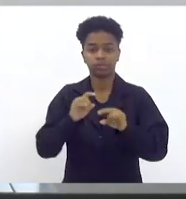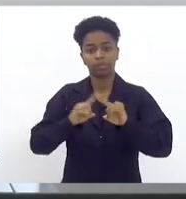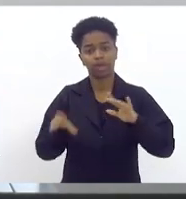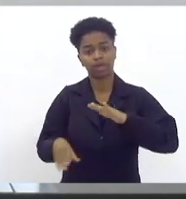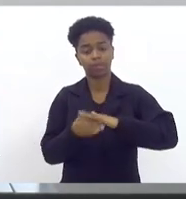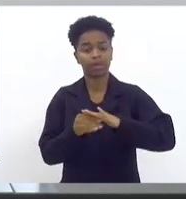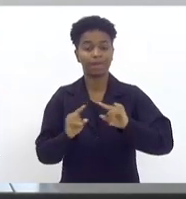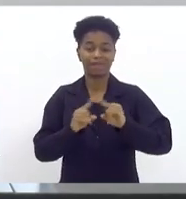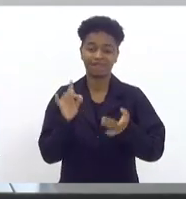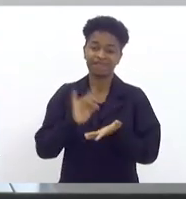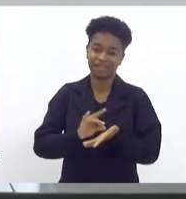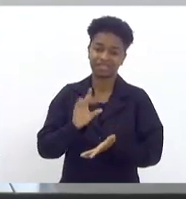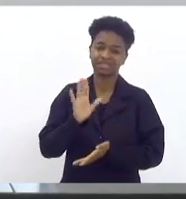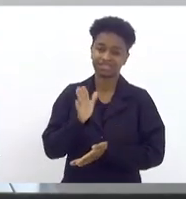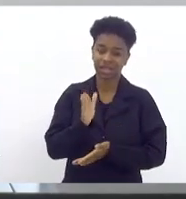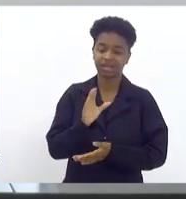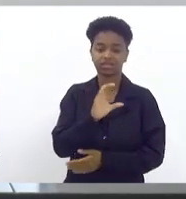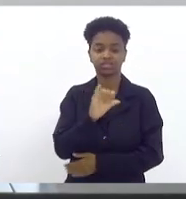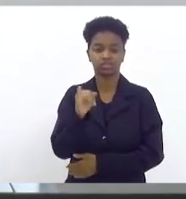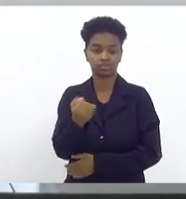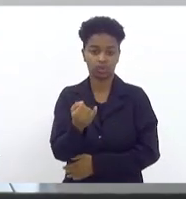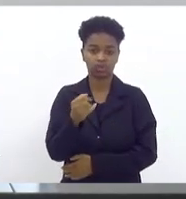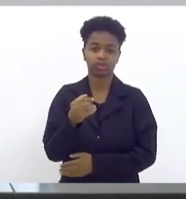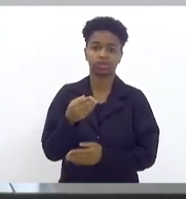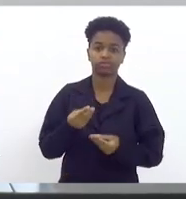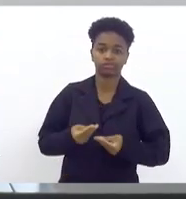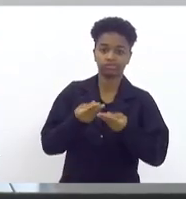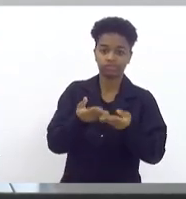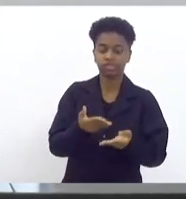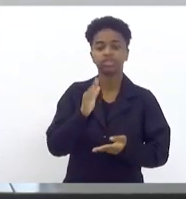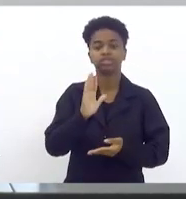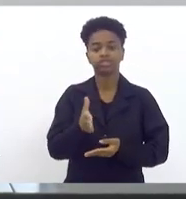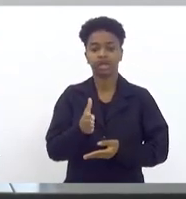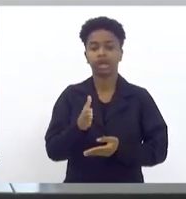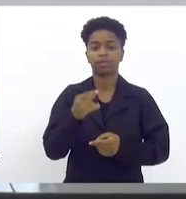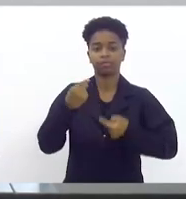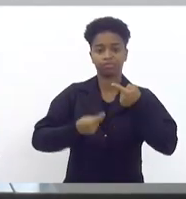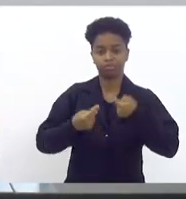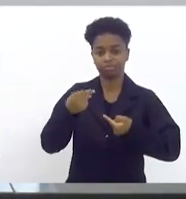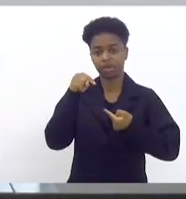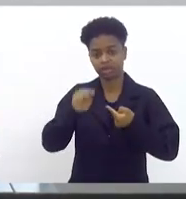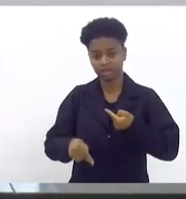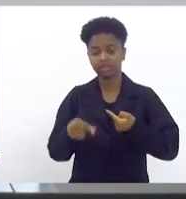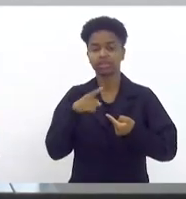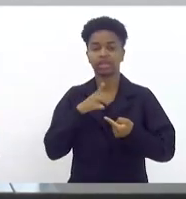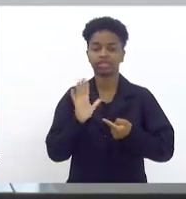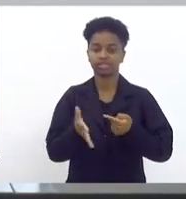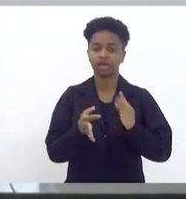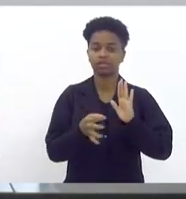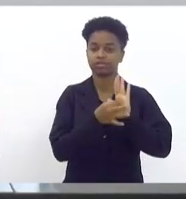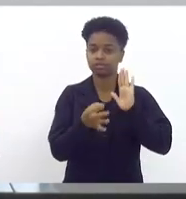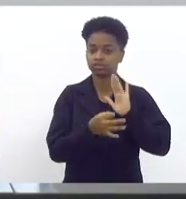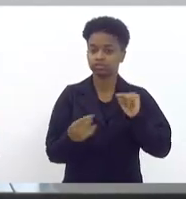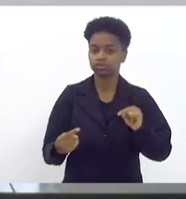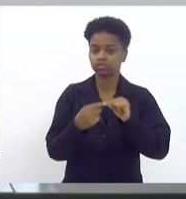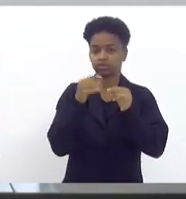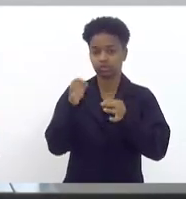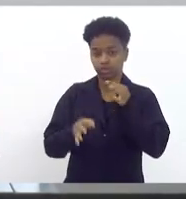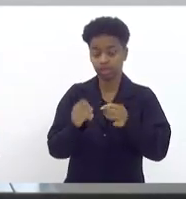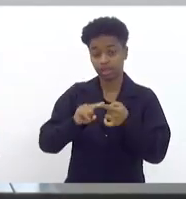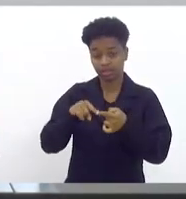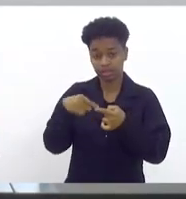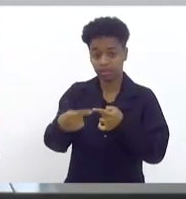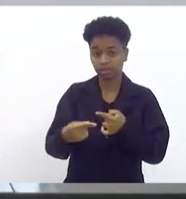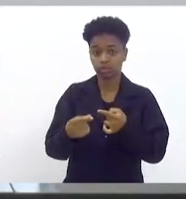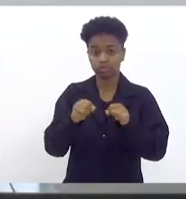esse projeto já tinha ido à CCJ, já tinha passado pela CCJ, recebido o parecer pela juridicidade, depois ele foi a